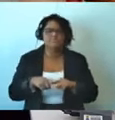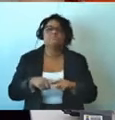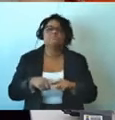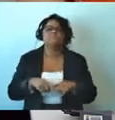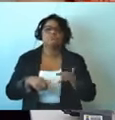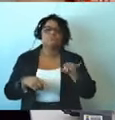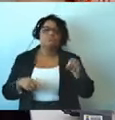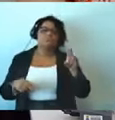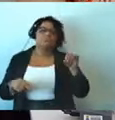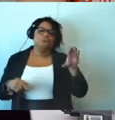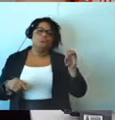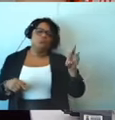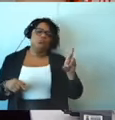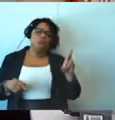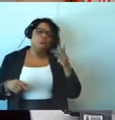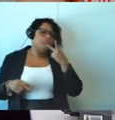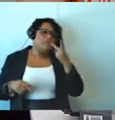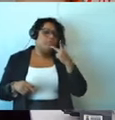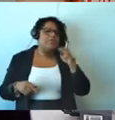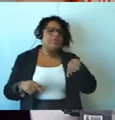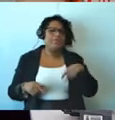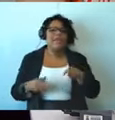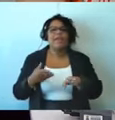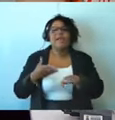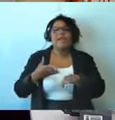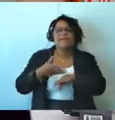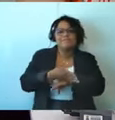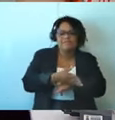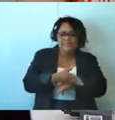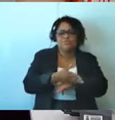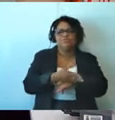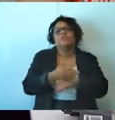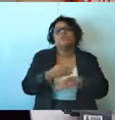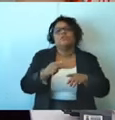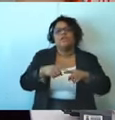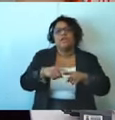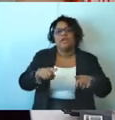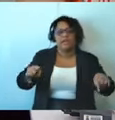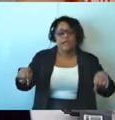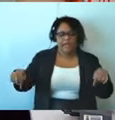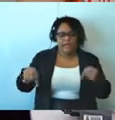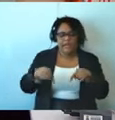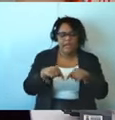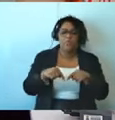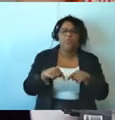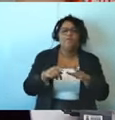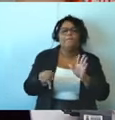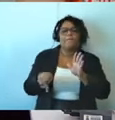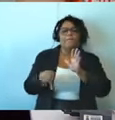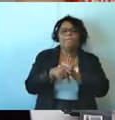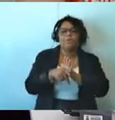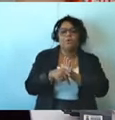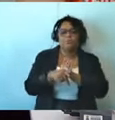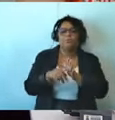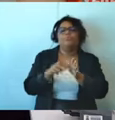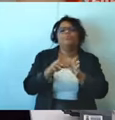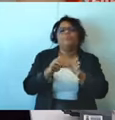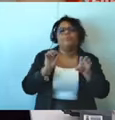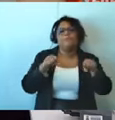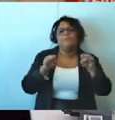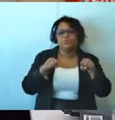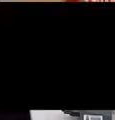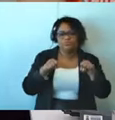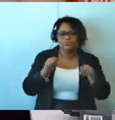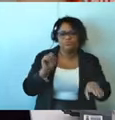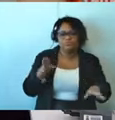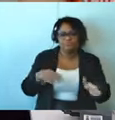motofaixa para ser o acesso ao motobox, tudo isso vai somando e vai modernizando a nossa cidade, vai fazendo com que